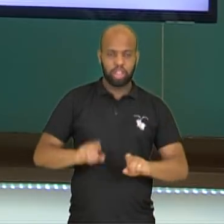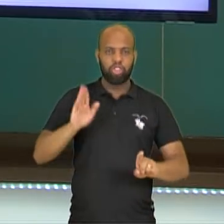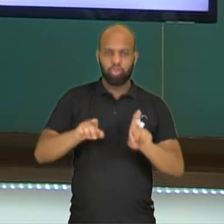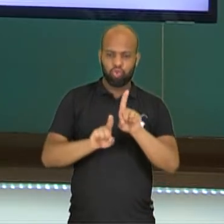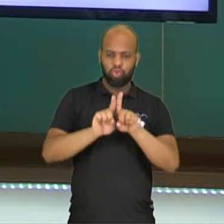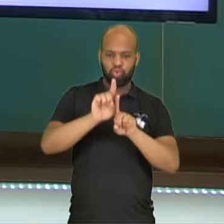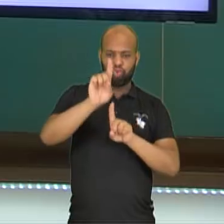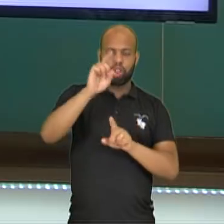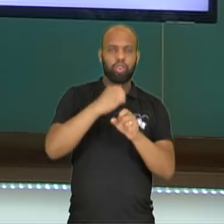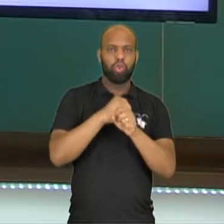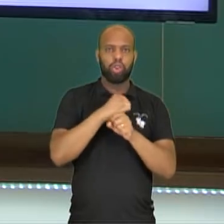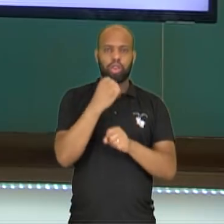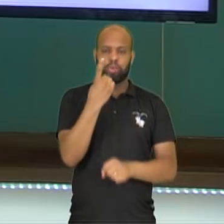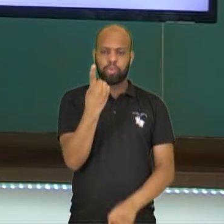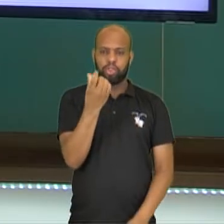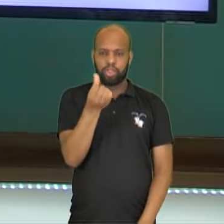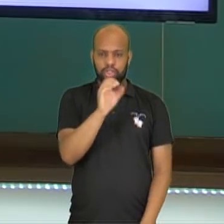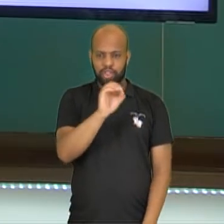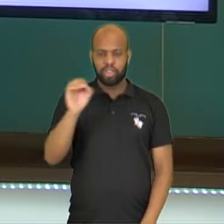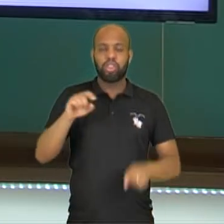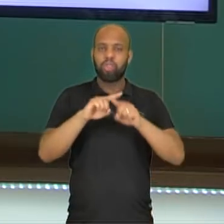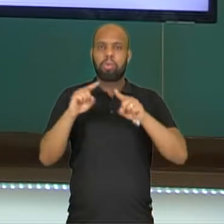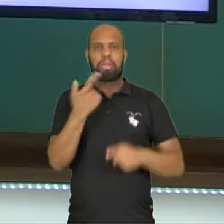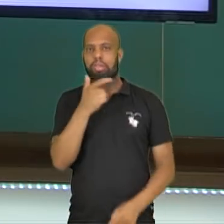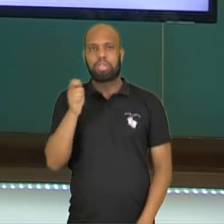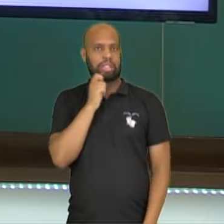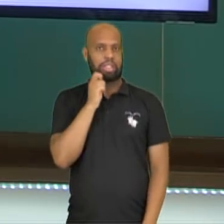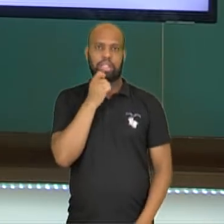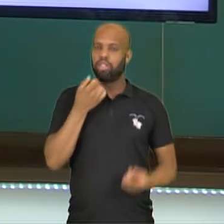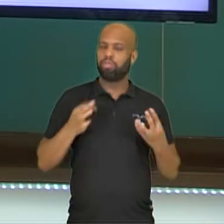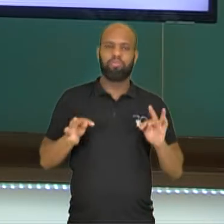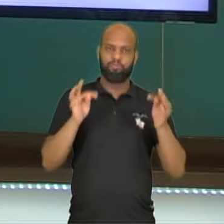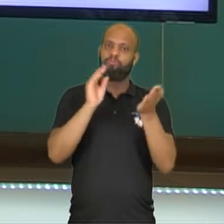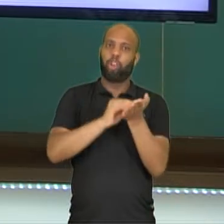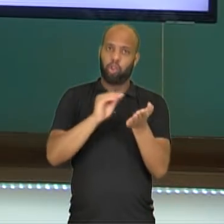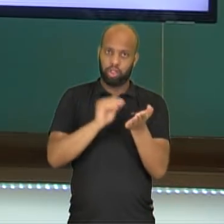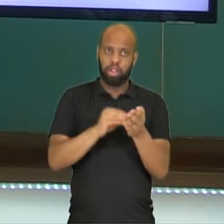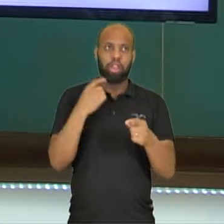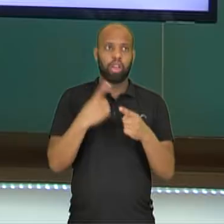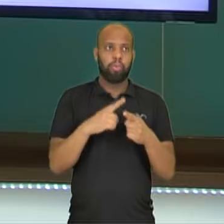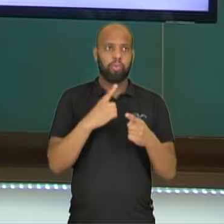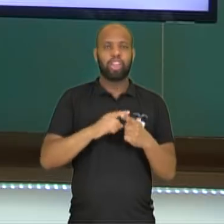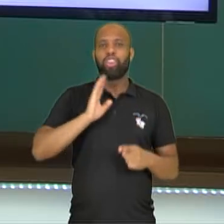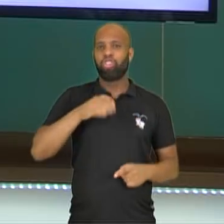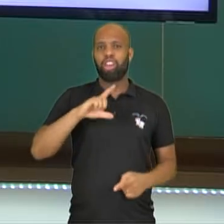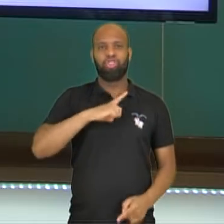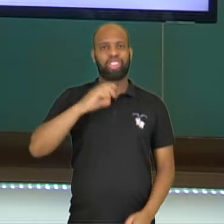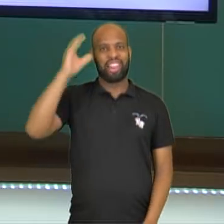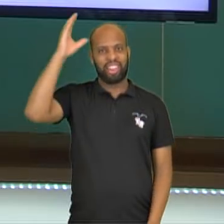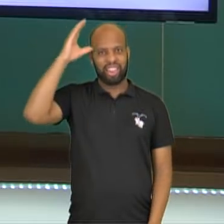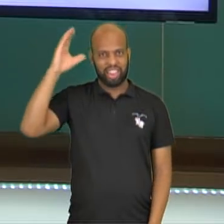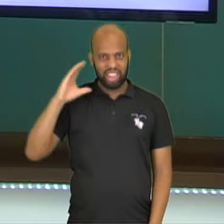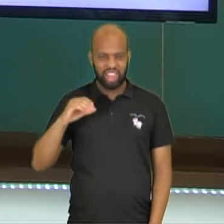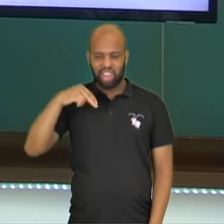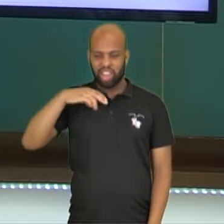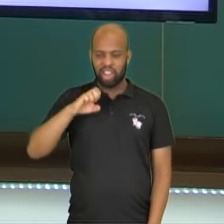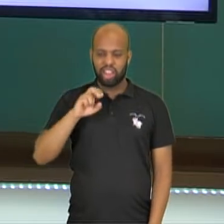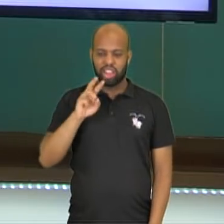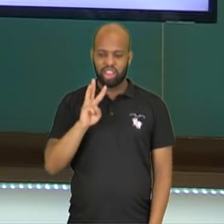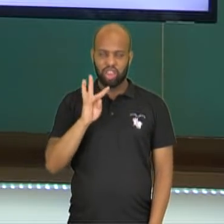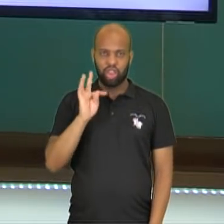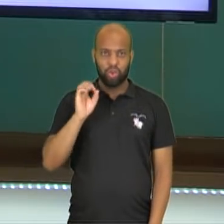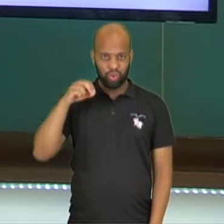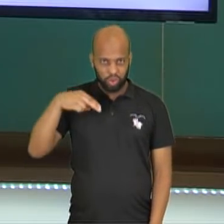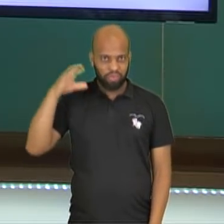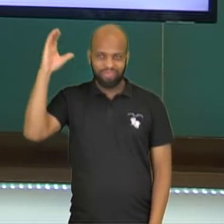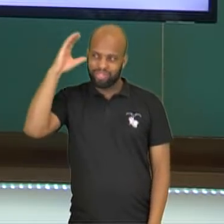foguete em 1600, mas ele não tinha tecnologia para isso. Certo? Porque já tinha as leis de Newton, já poderia, né, desenvolver bem mais que